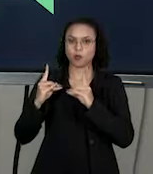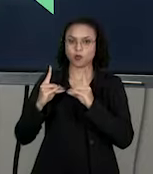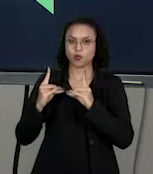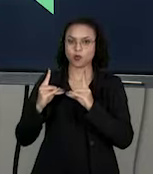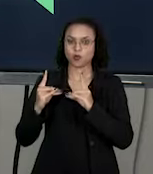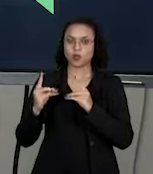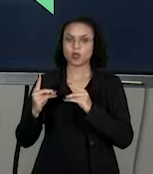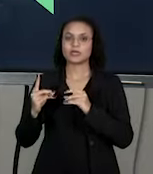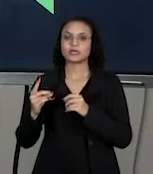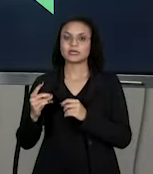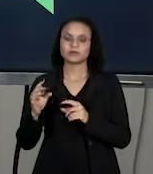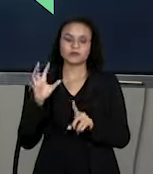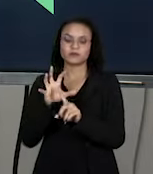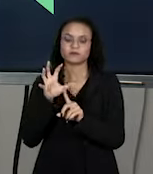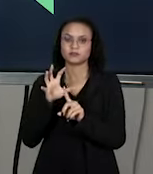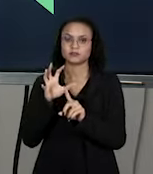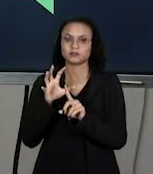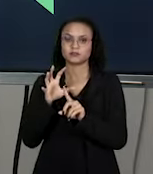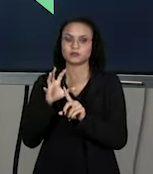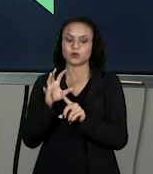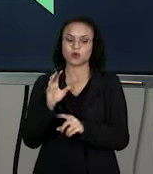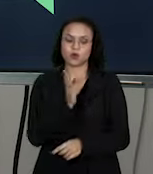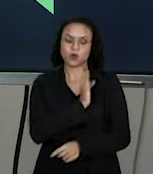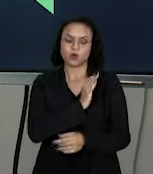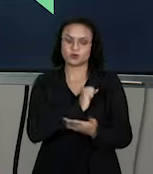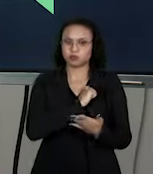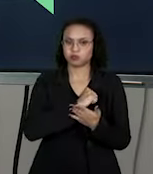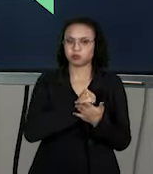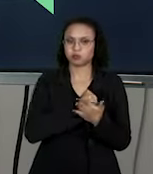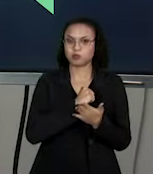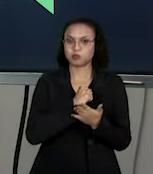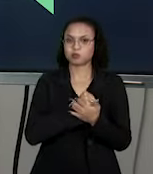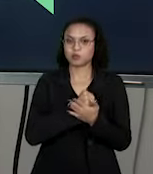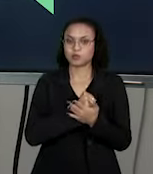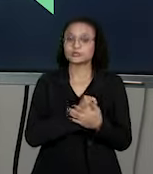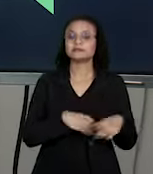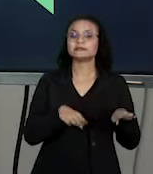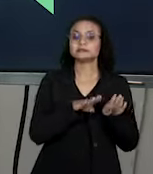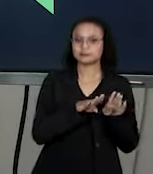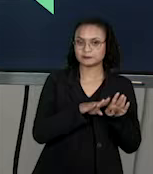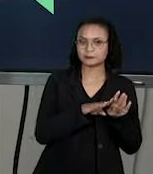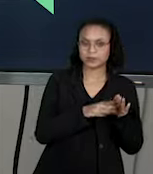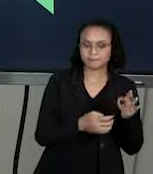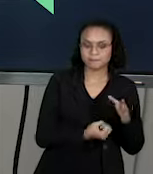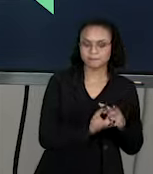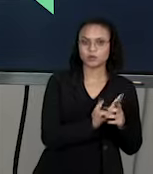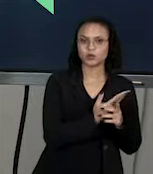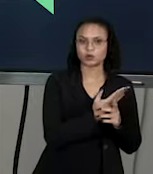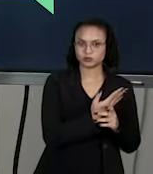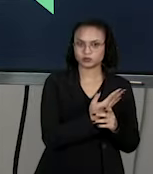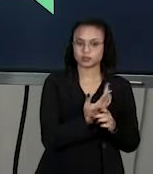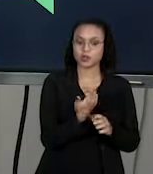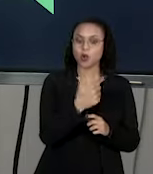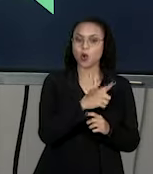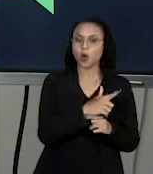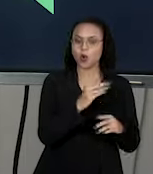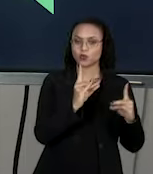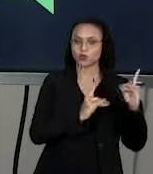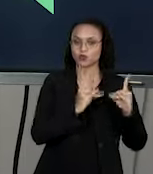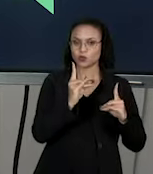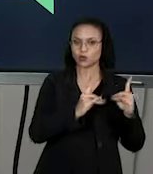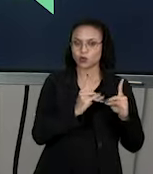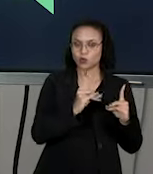que irá diminuir, desacelerar esses batimentos cardíacos para que volte ao equilíbrio.